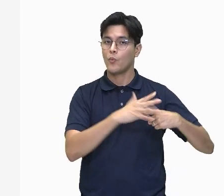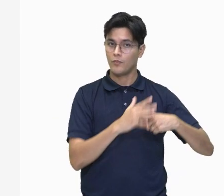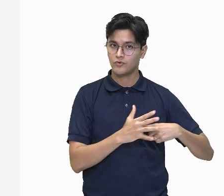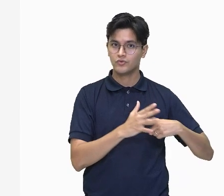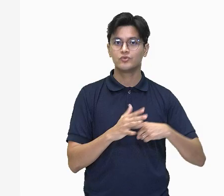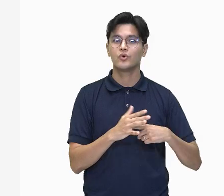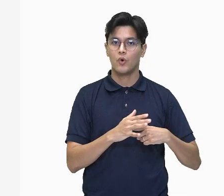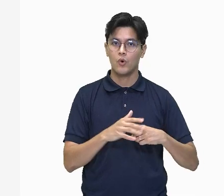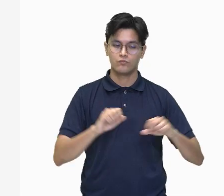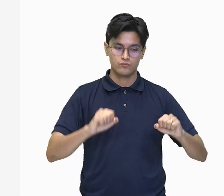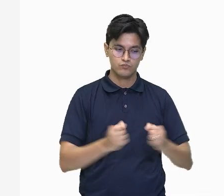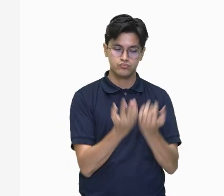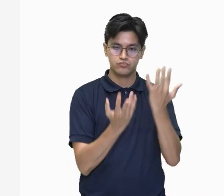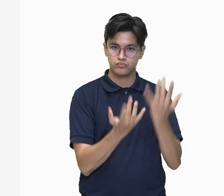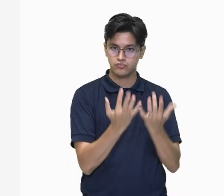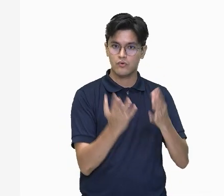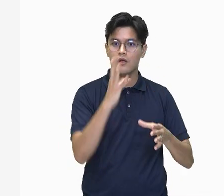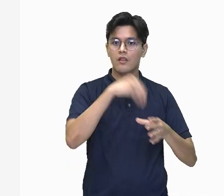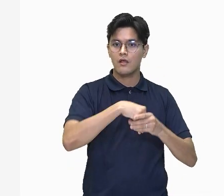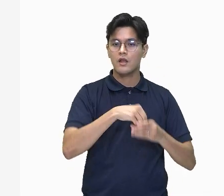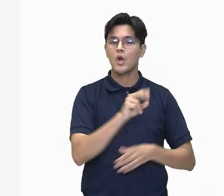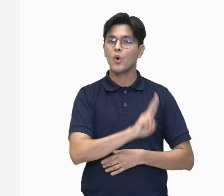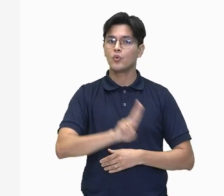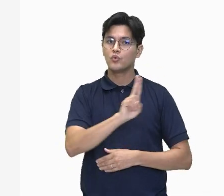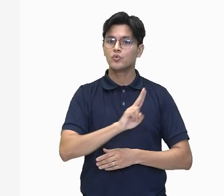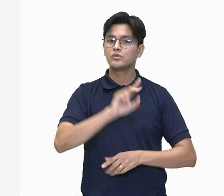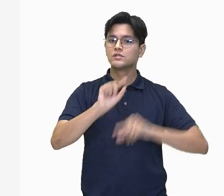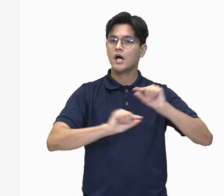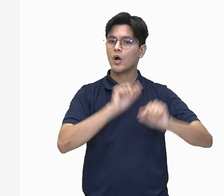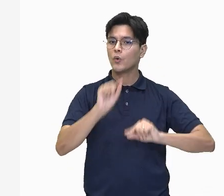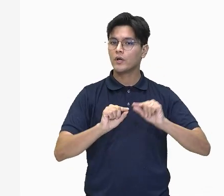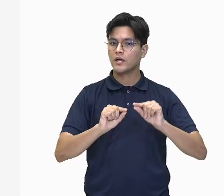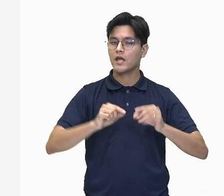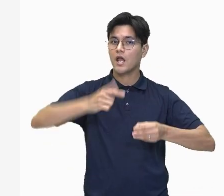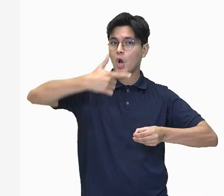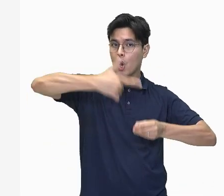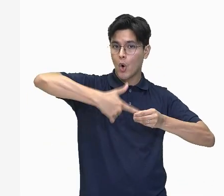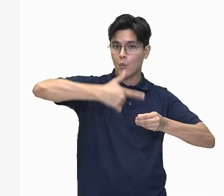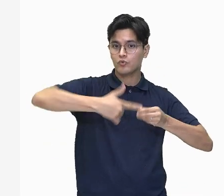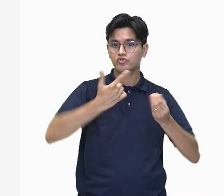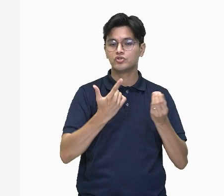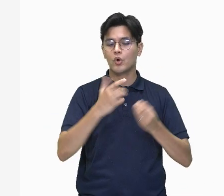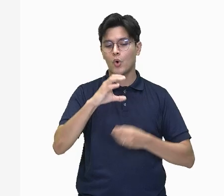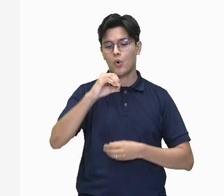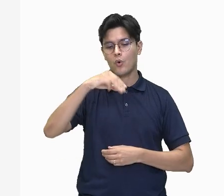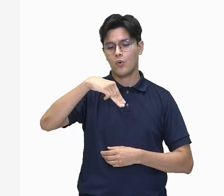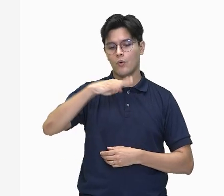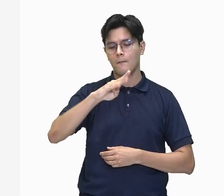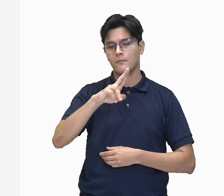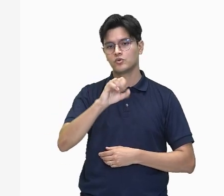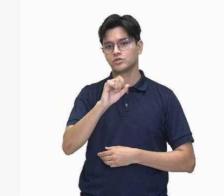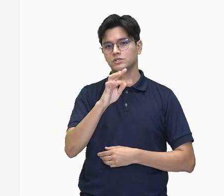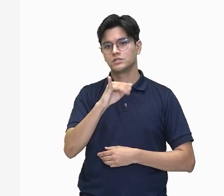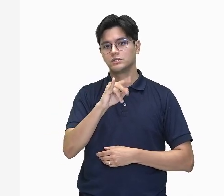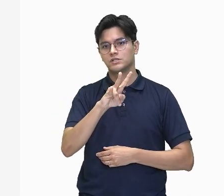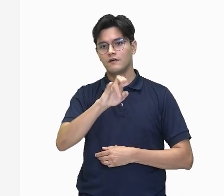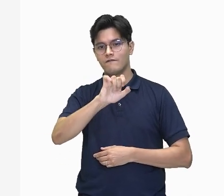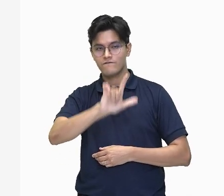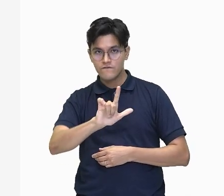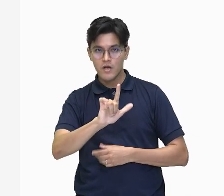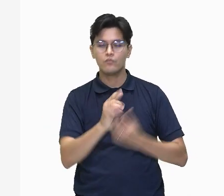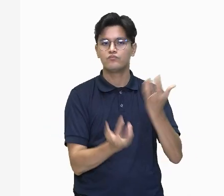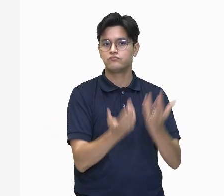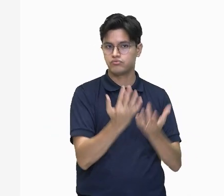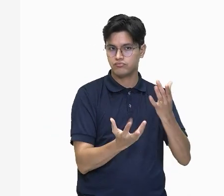combustão interna utilizavam a queima direta de combustíveis, ou seja, não era mais a água em estado de vapor